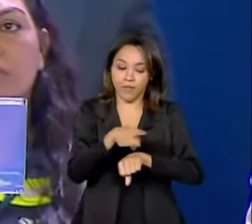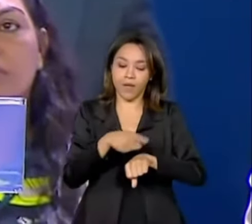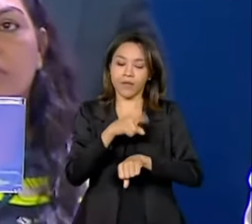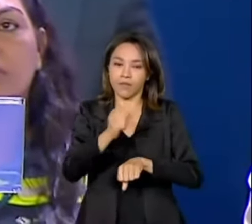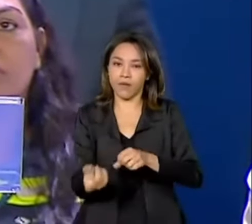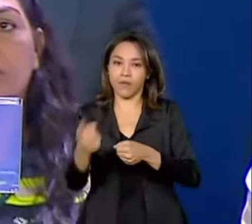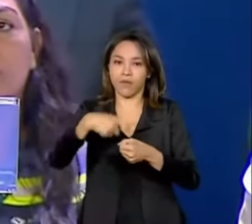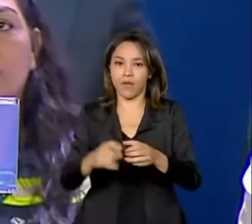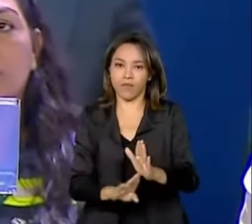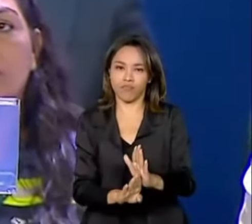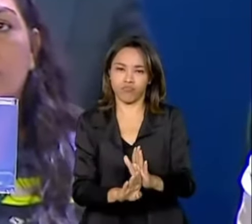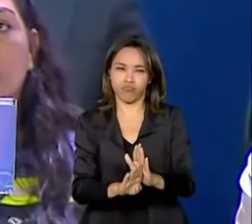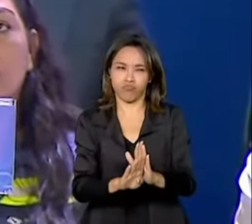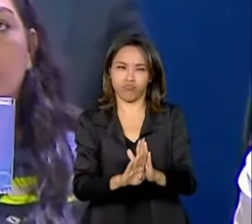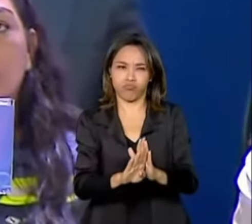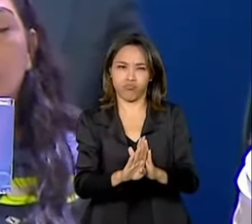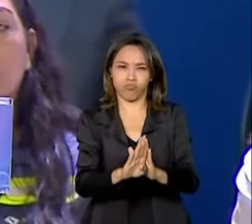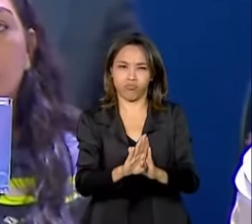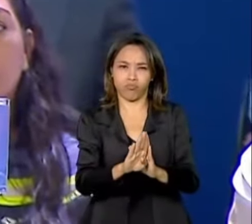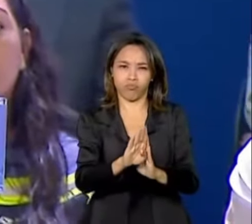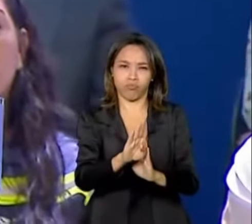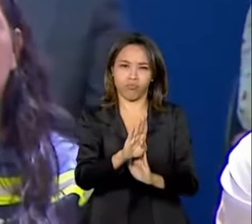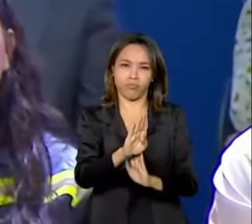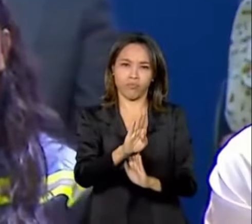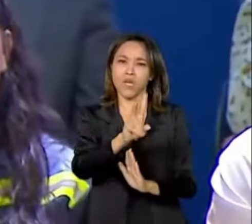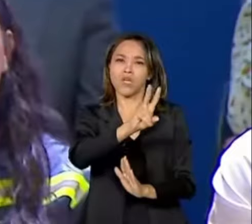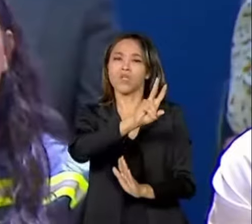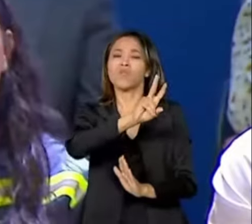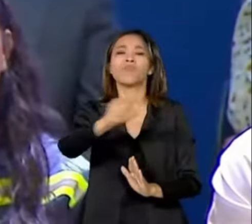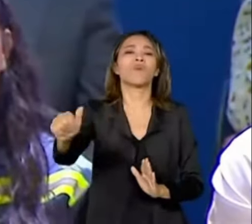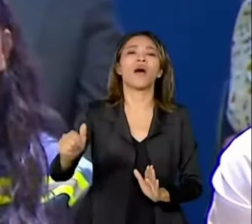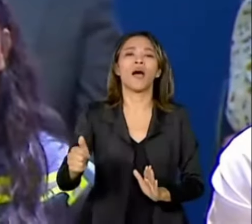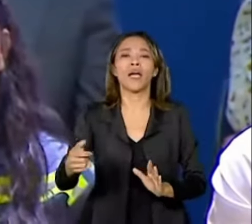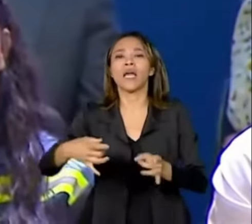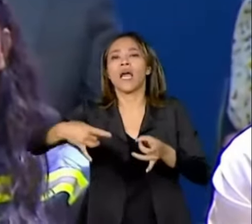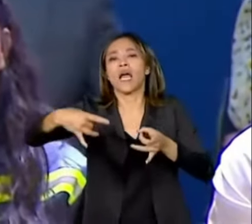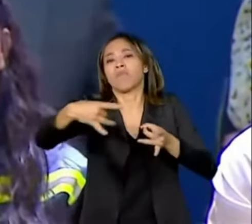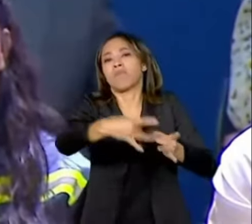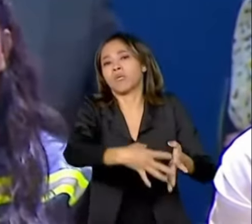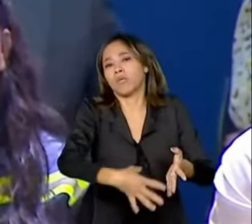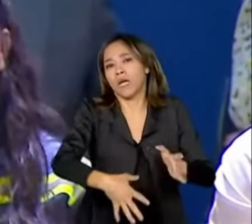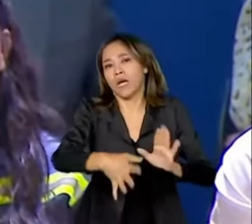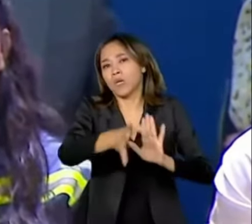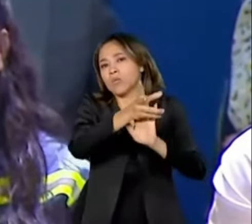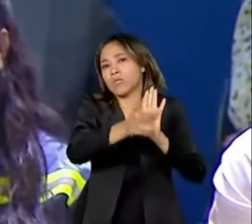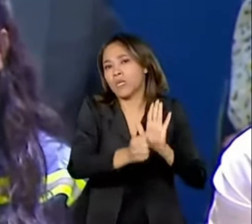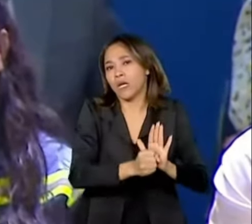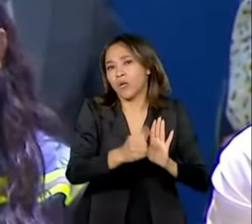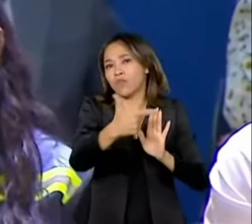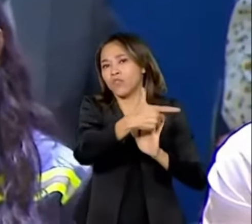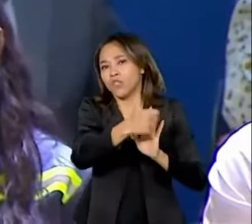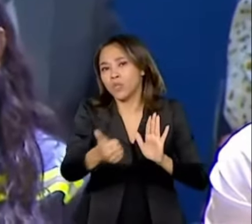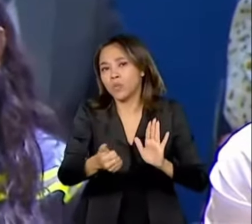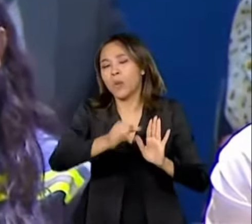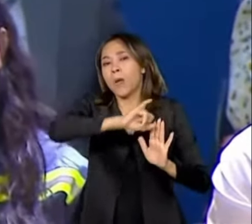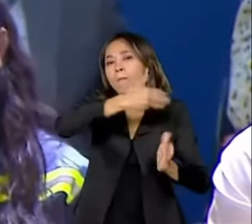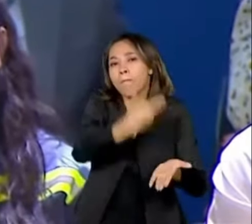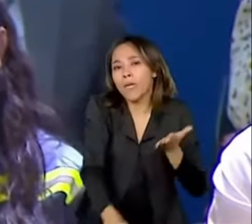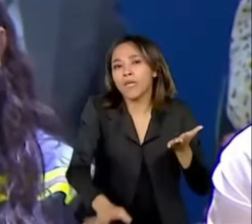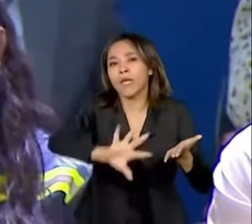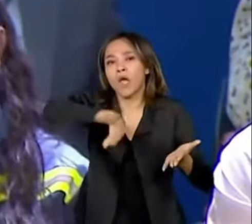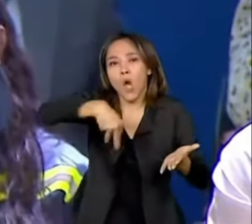Porque esse país não vai jogar no século XXI a chance que ele jogou fora no século